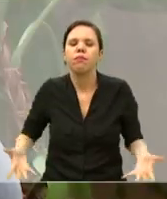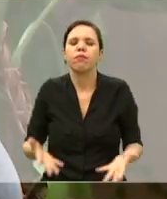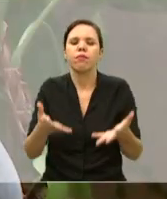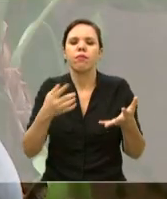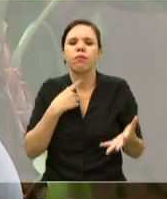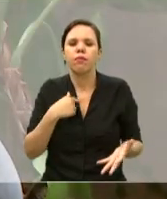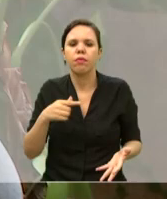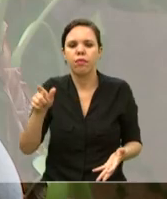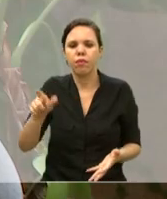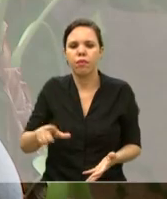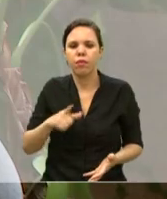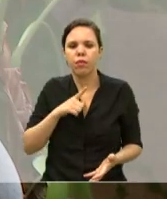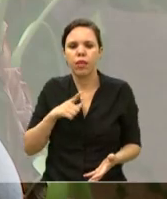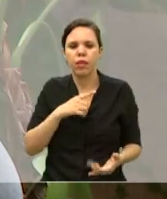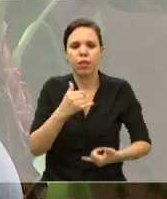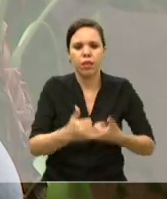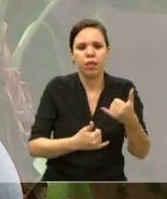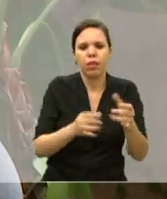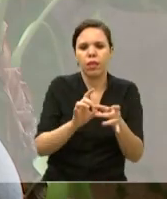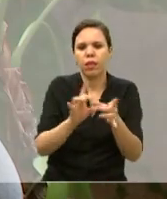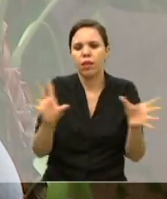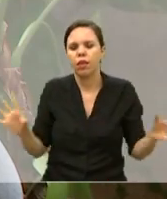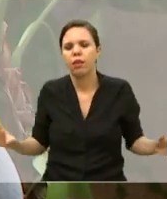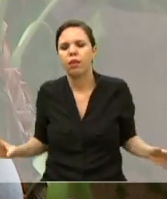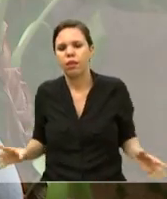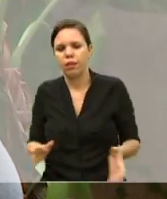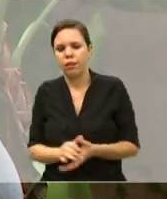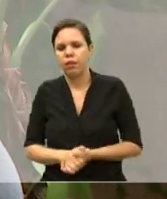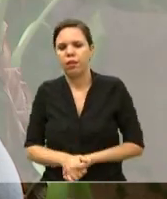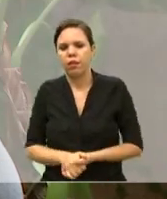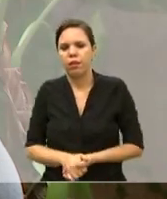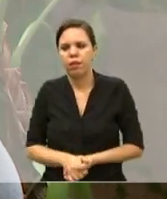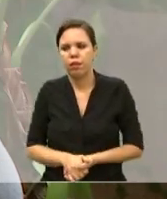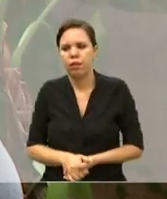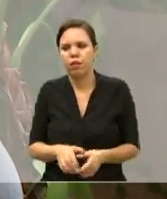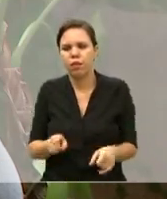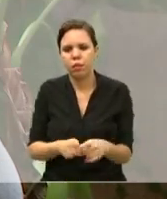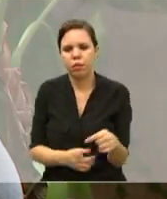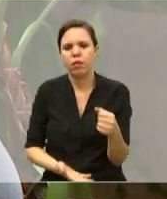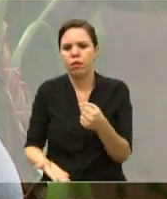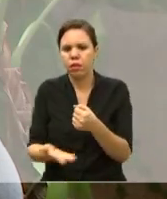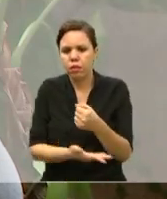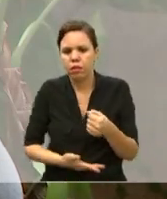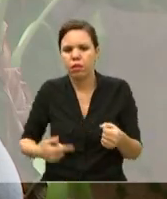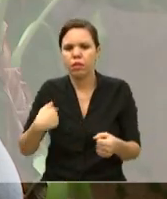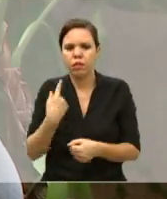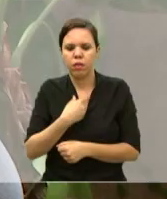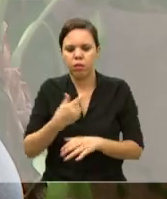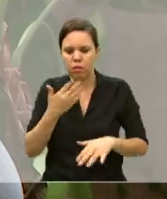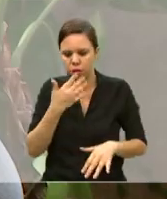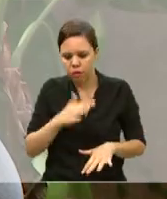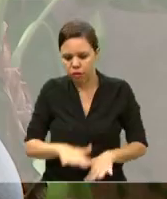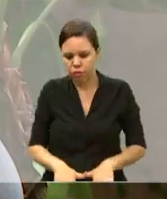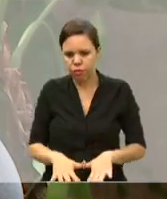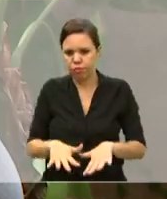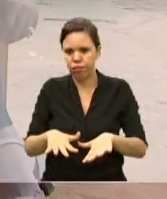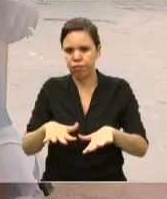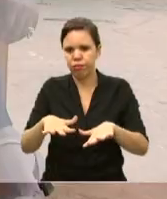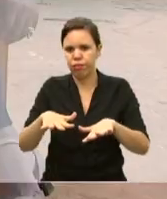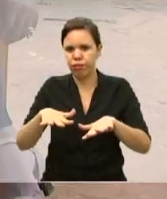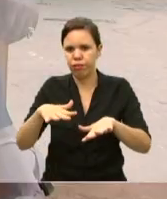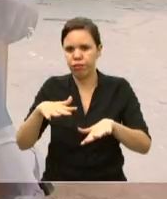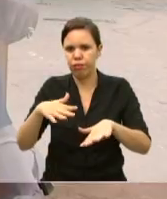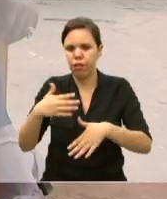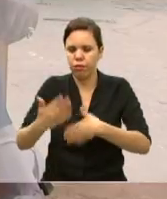manifestação que ela tem. O brincar livre, a base da nossa infância, uma infância bem vivenciada,